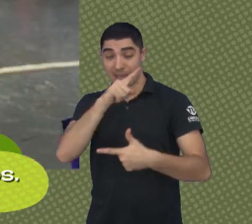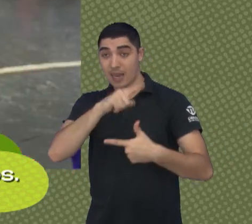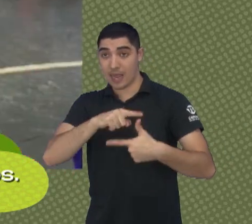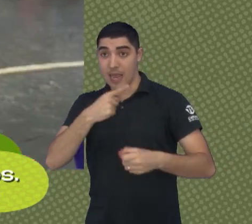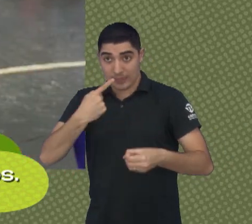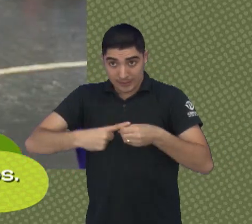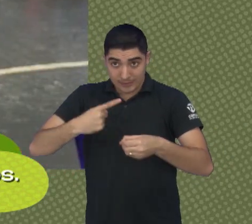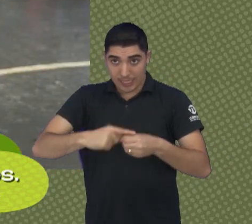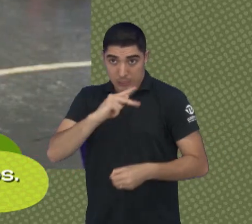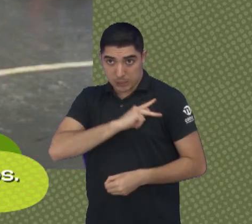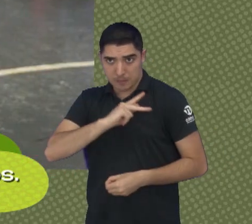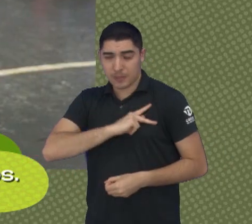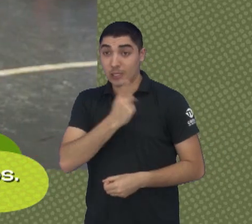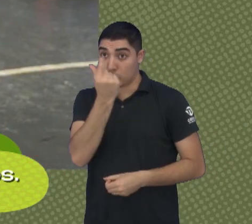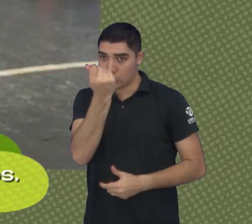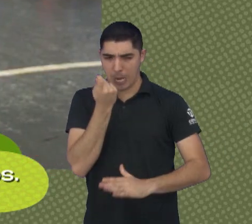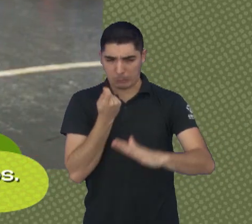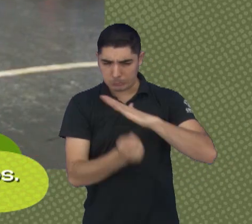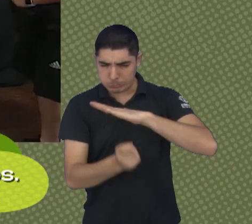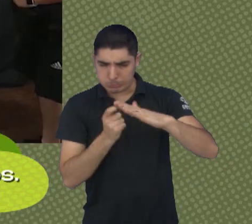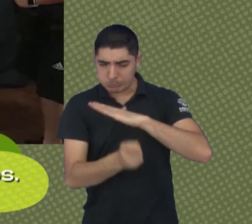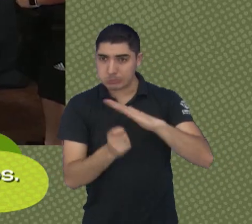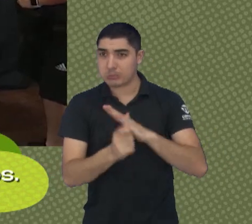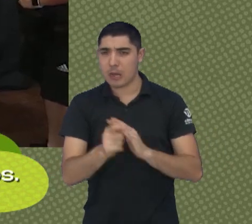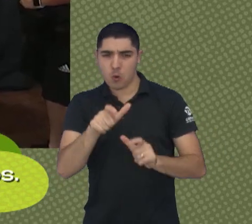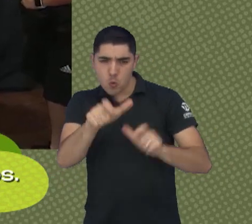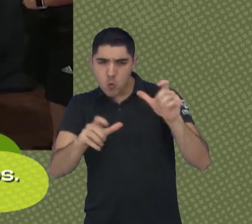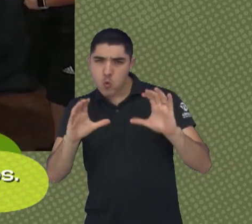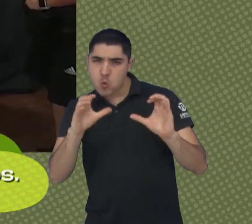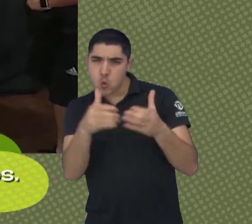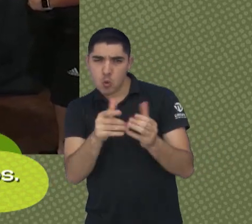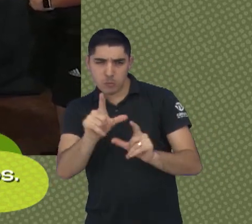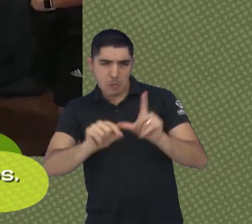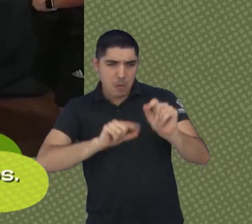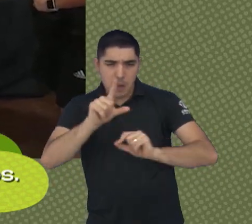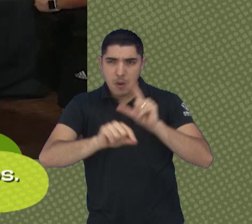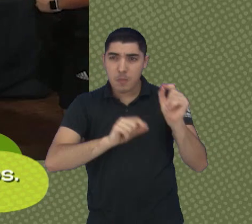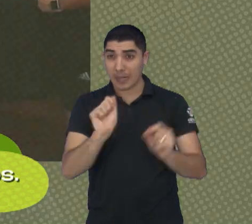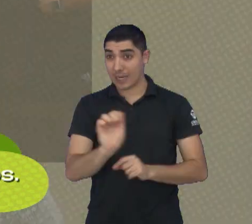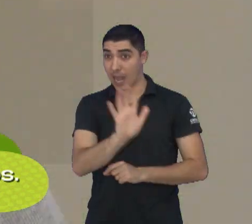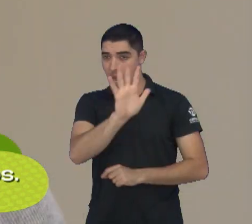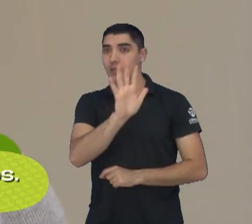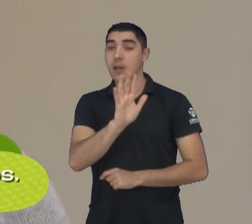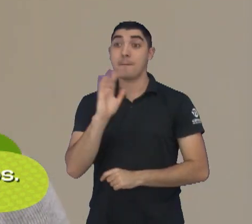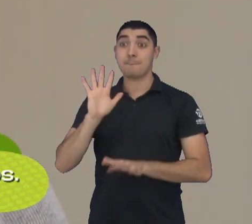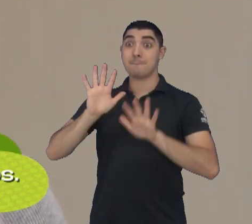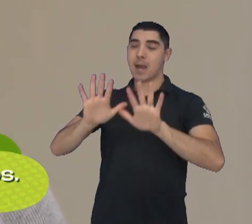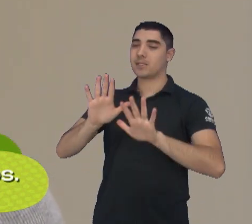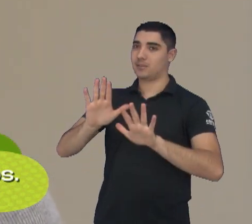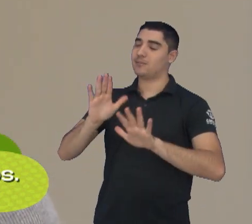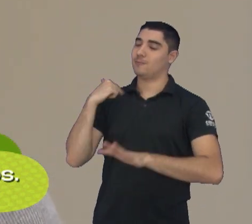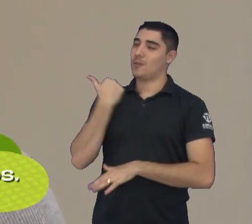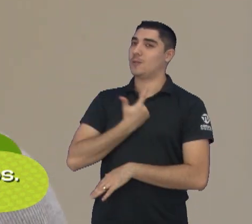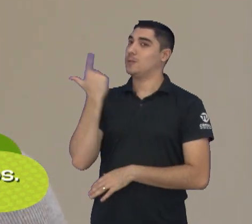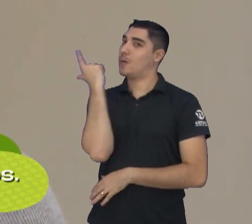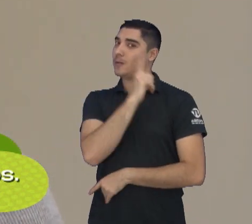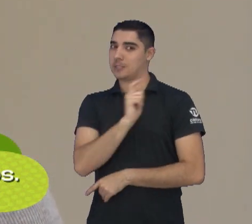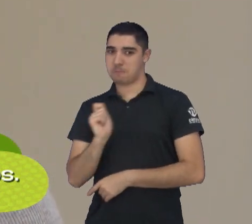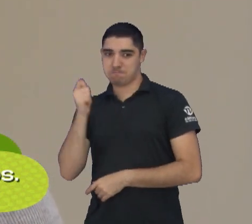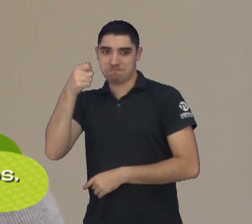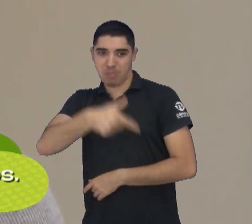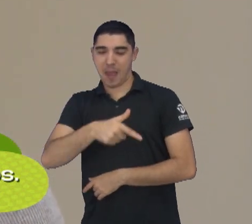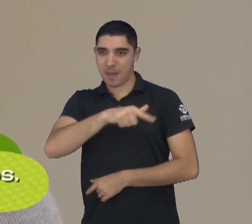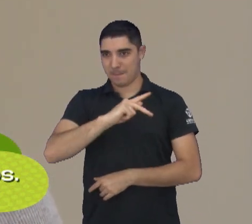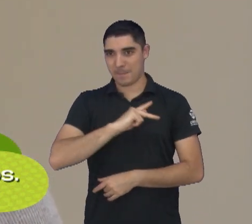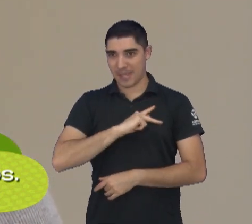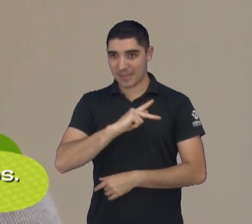bastante na competição, nas suas equipes, mas conseguimos sair vitoriosos e levamos